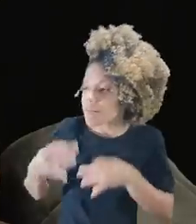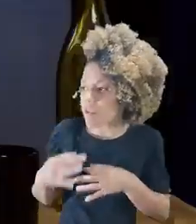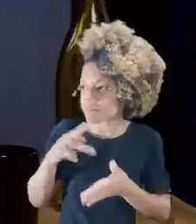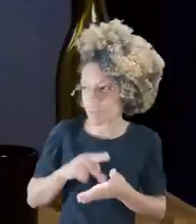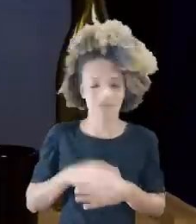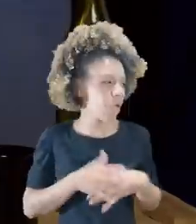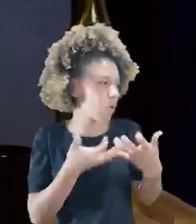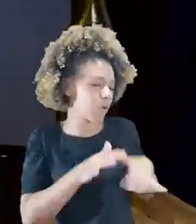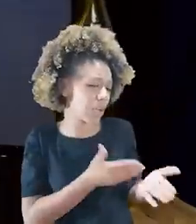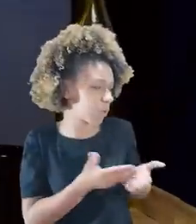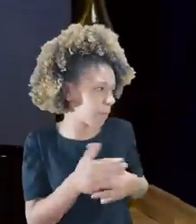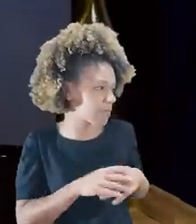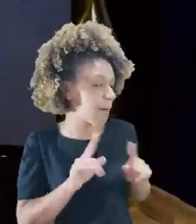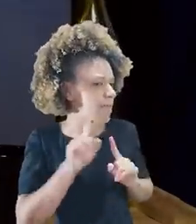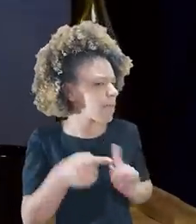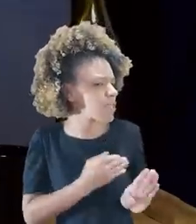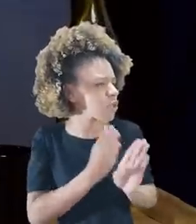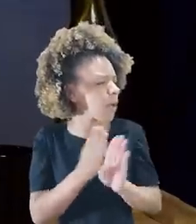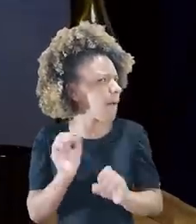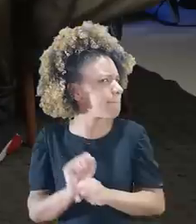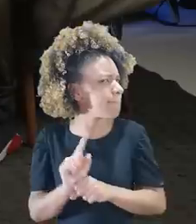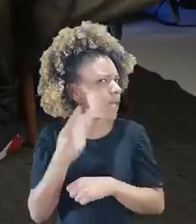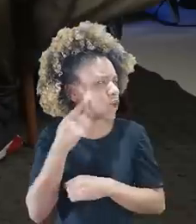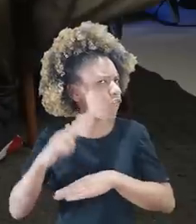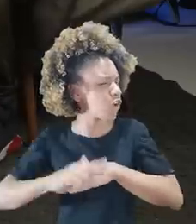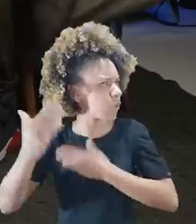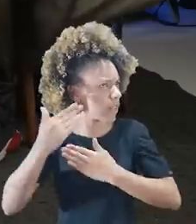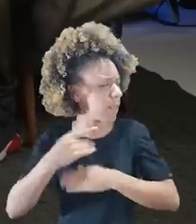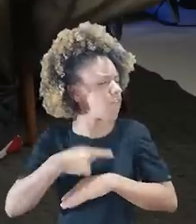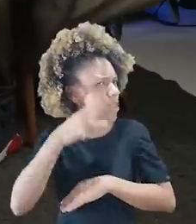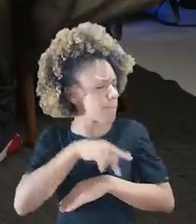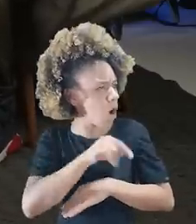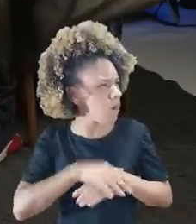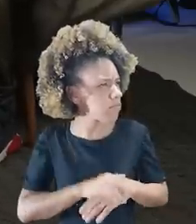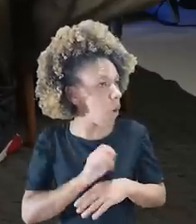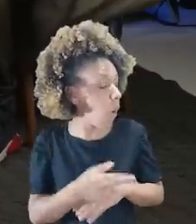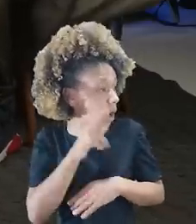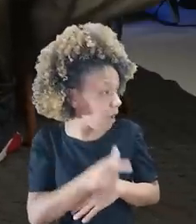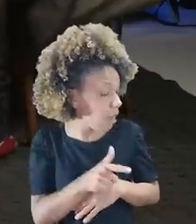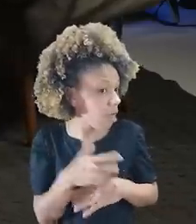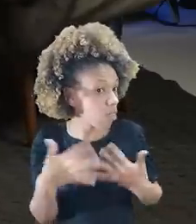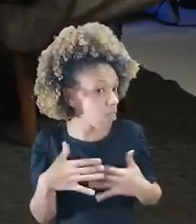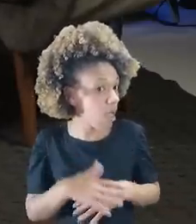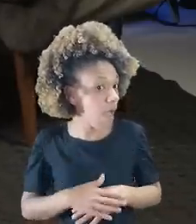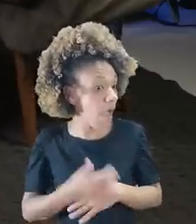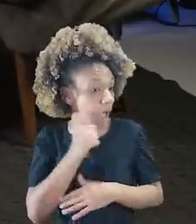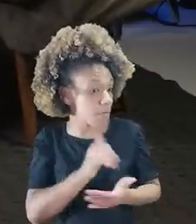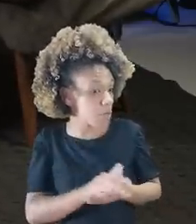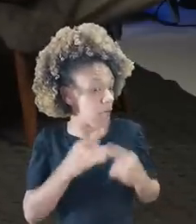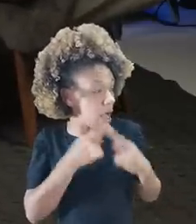lógico tem que ter mas por isso que aí você não consegue sozinho por isso que aí entra não é de não é só de gente você precisa ter sua